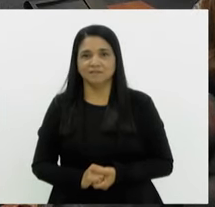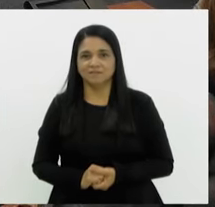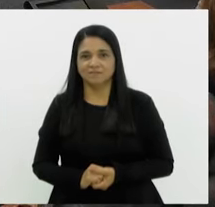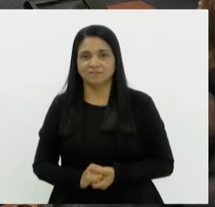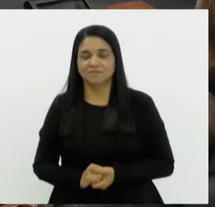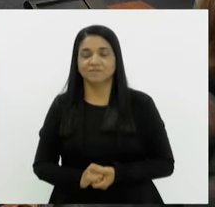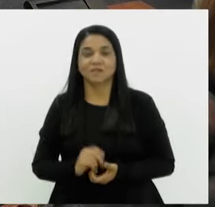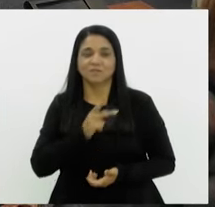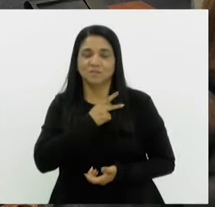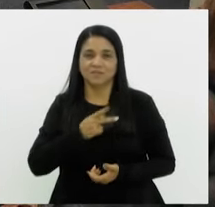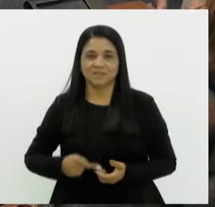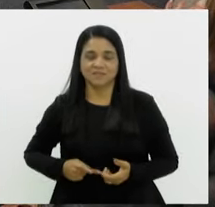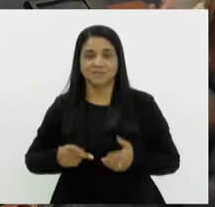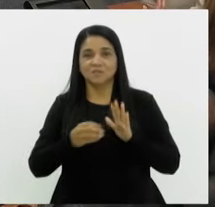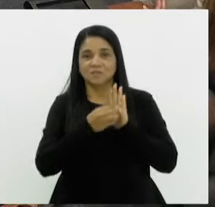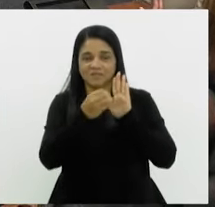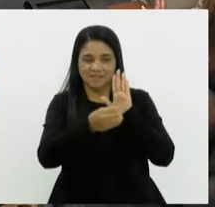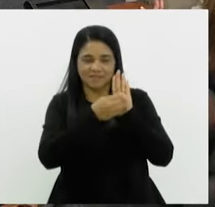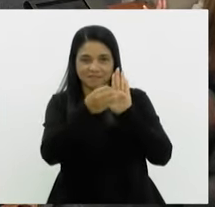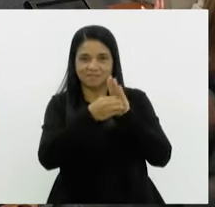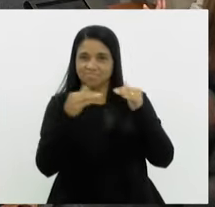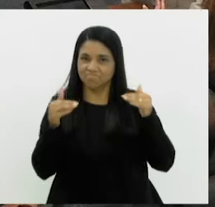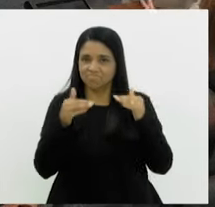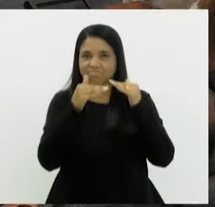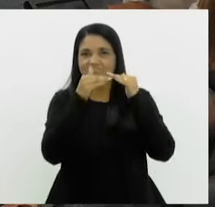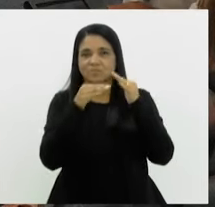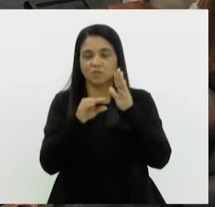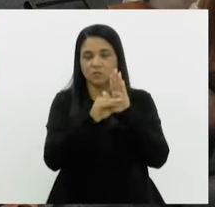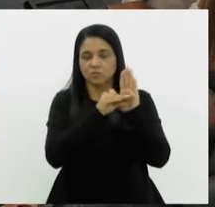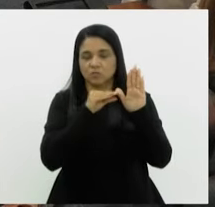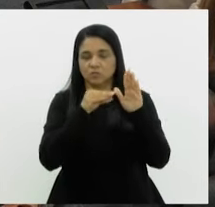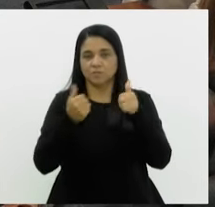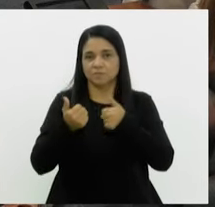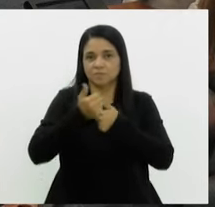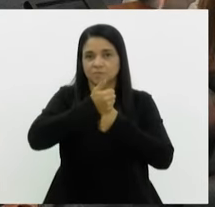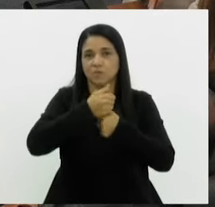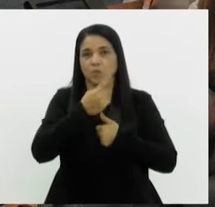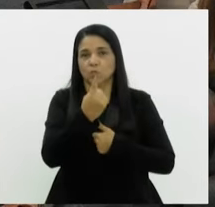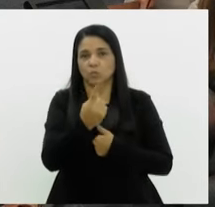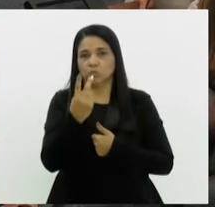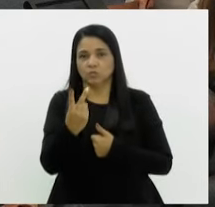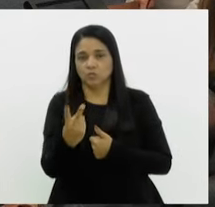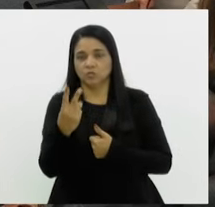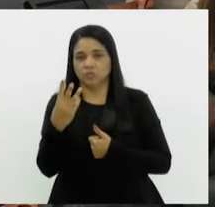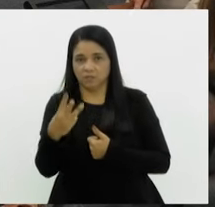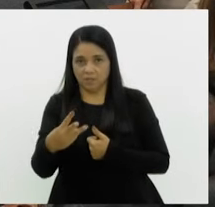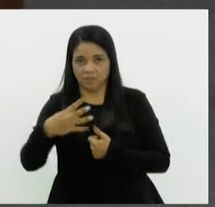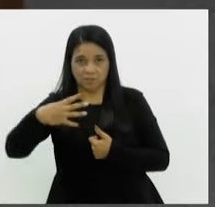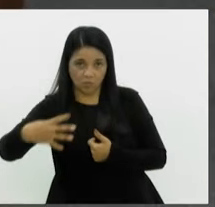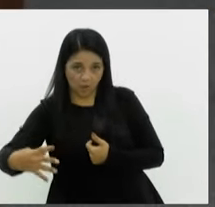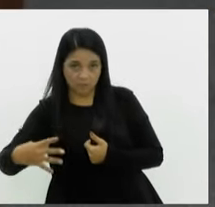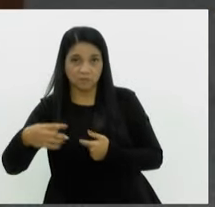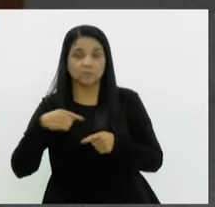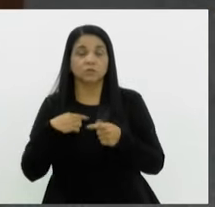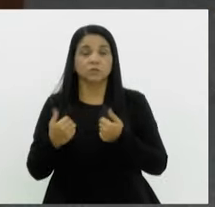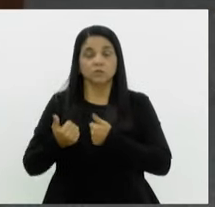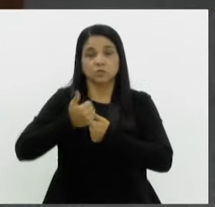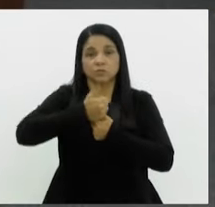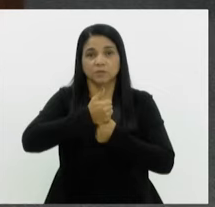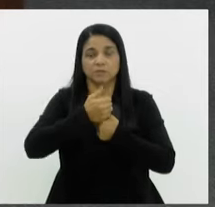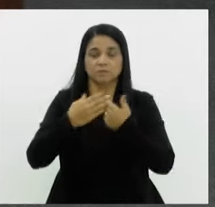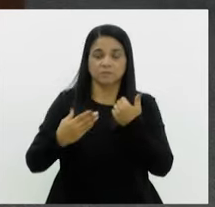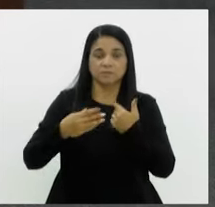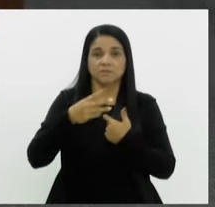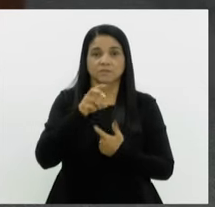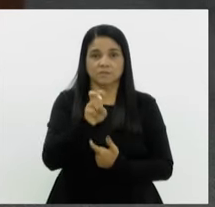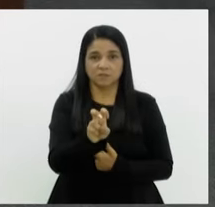Senhor presidente, parecer é favorável com subemendas, emendas 1, 2, 3 e 4. Favorável com subemenda aglutinativa,